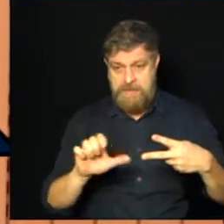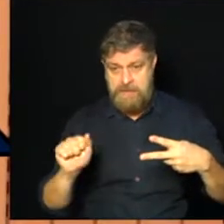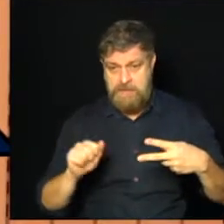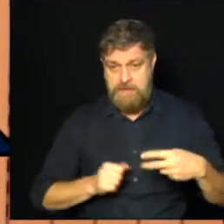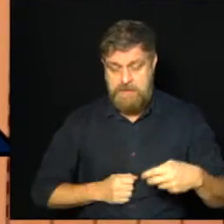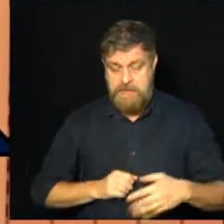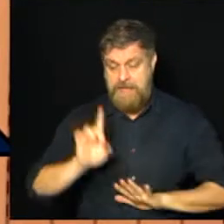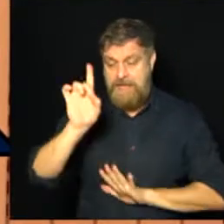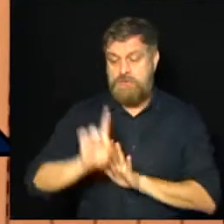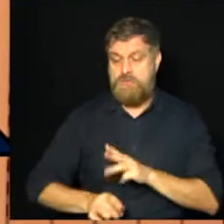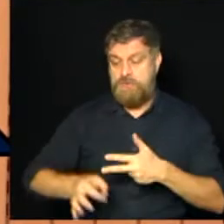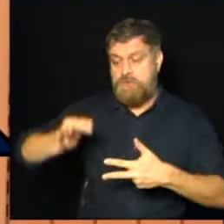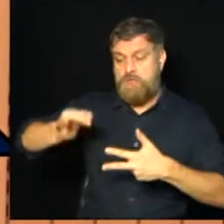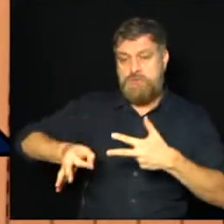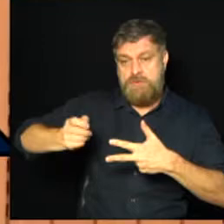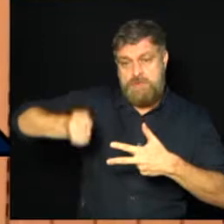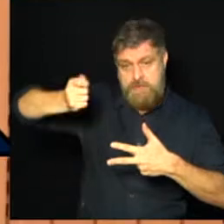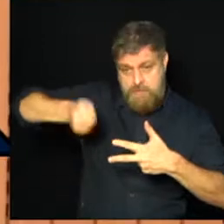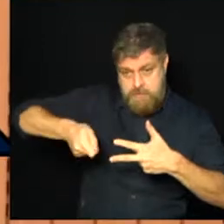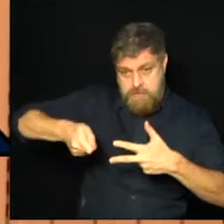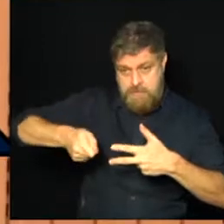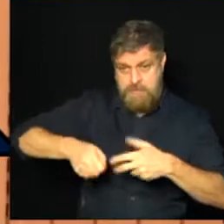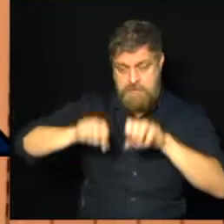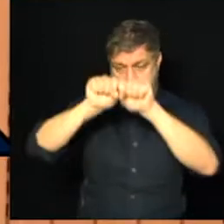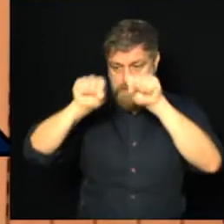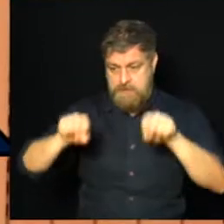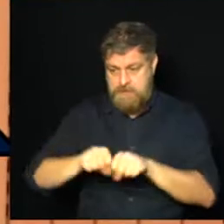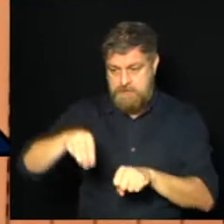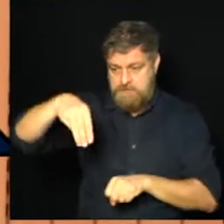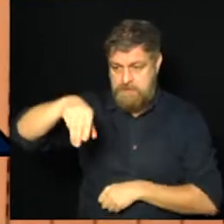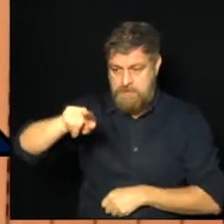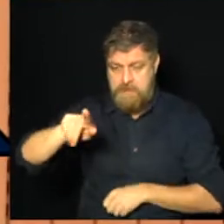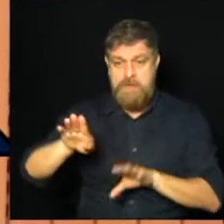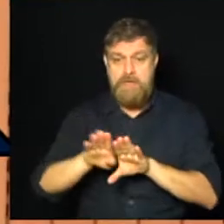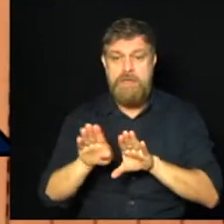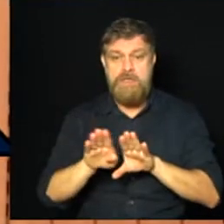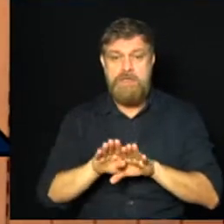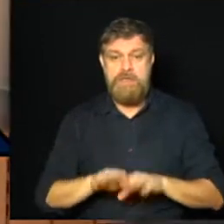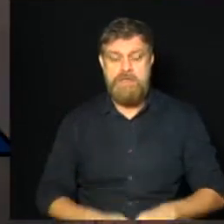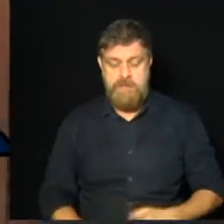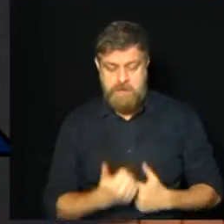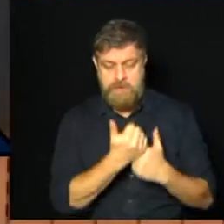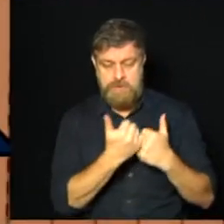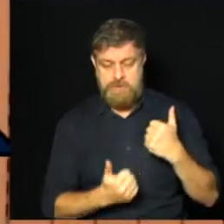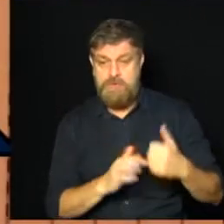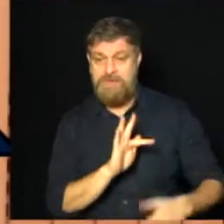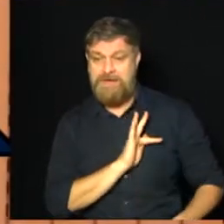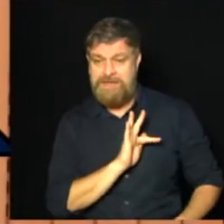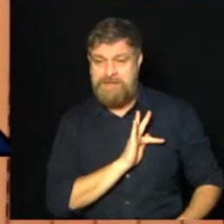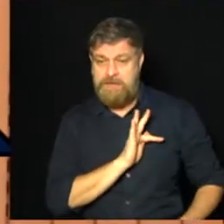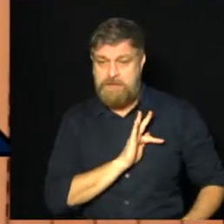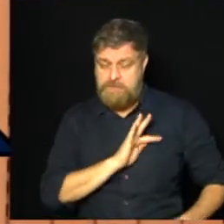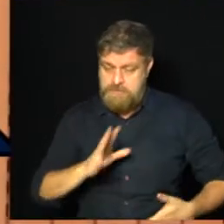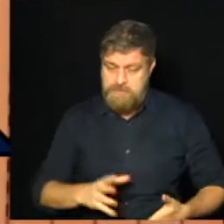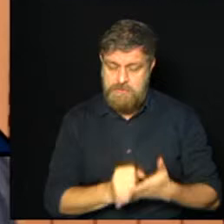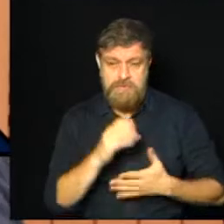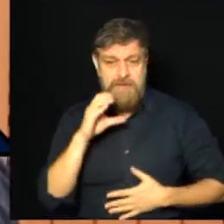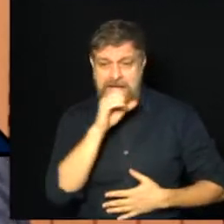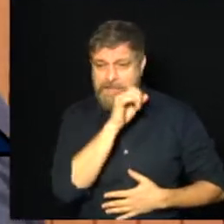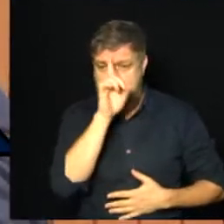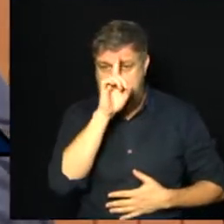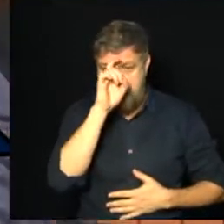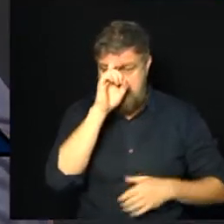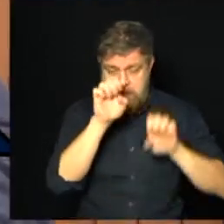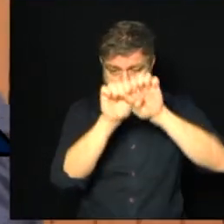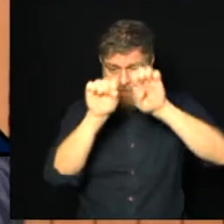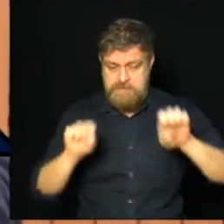Mário Gatti, e ao doutor Steno Pierre, diretor técnico de urgência e emergência pré-hospitalar da rede